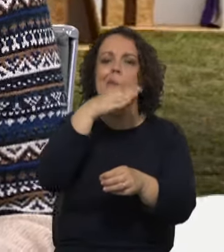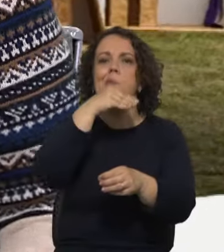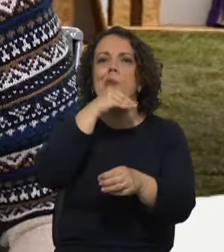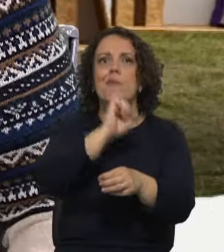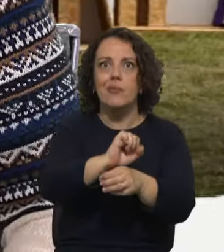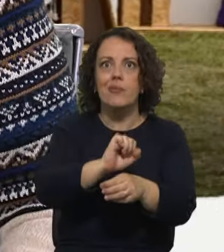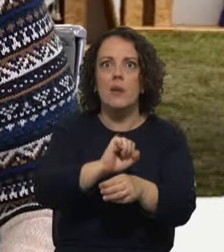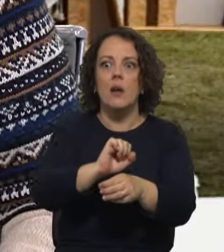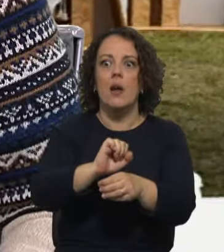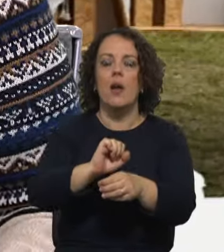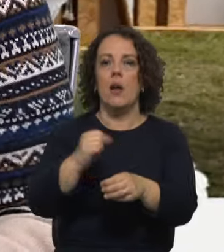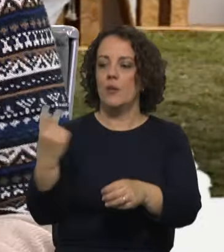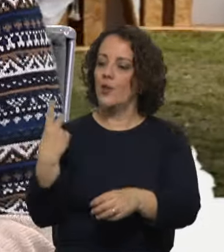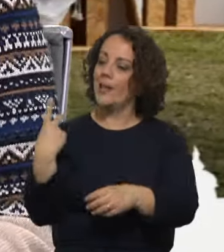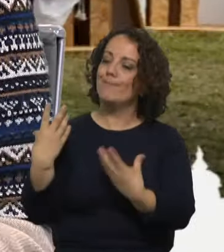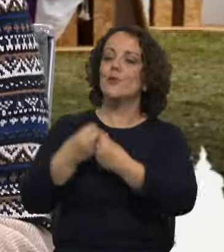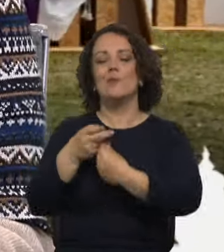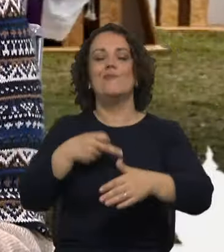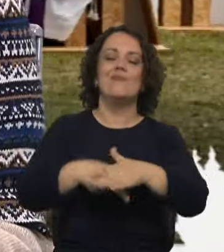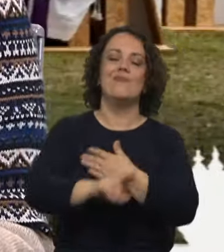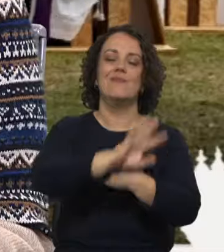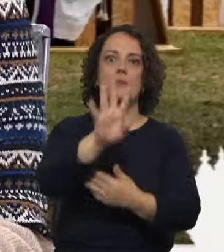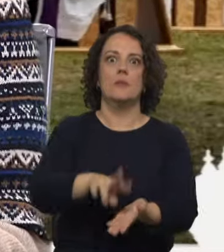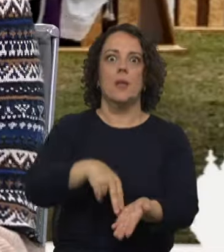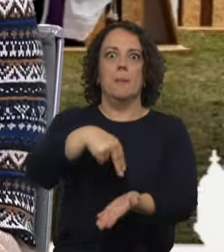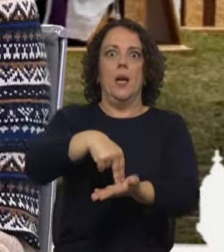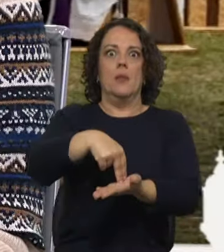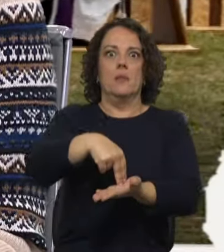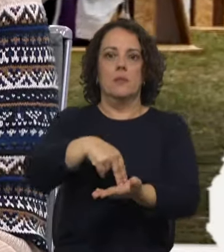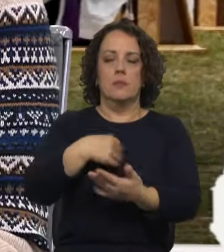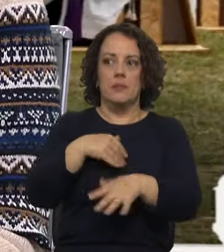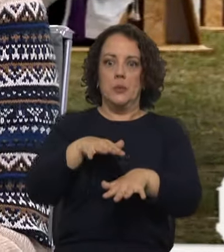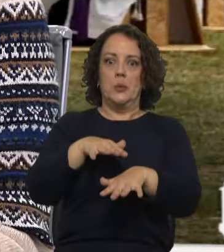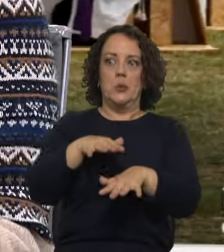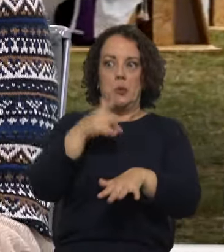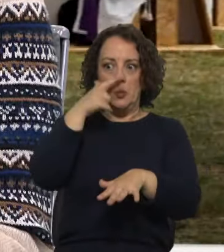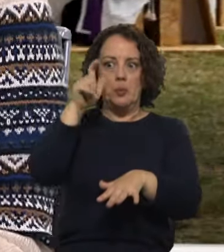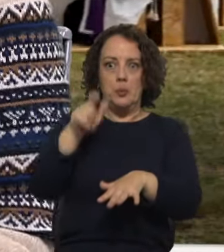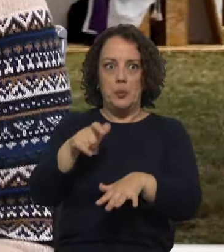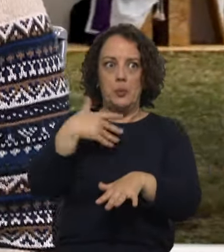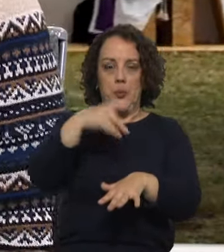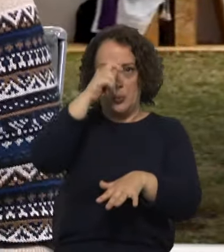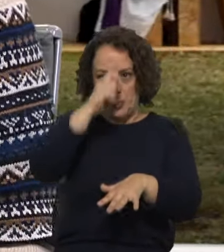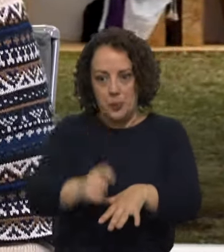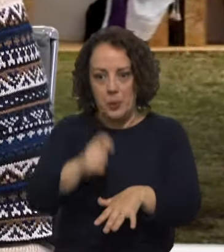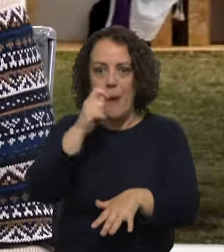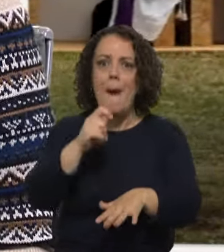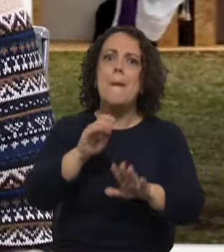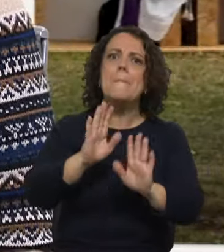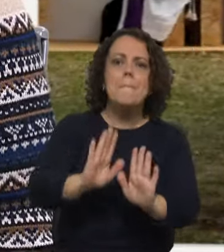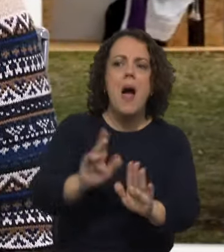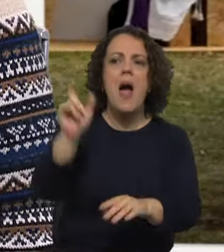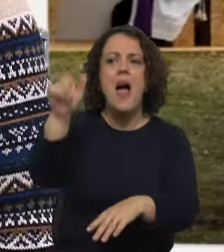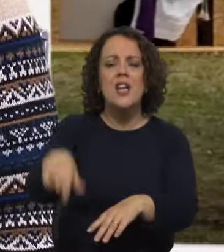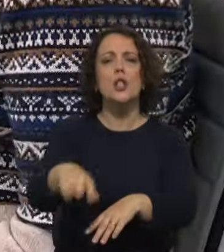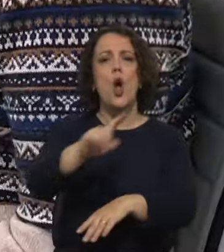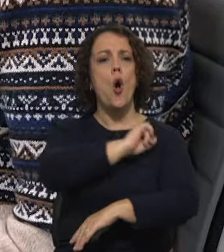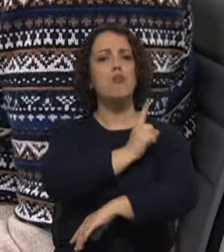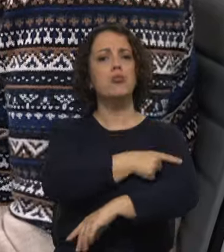toda a gente se levanta e se põe em pé e uma pessoa pensa e pá é é é de facto uma figura reconhecida que já não tenha nenhum tipo de poder